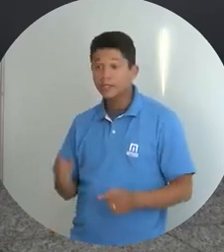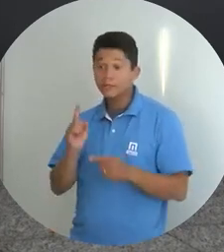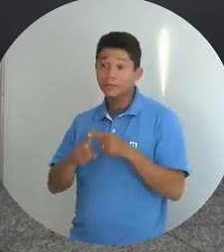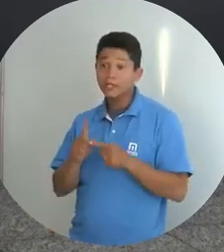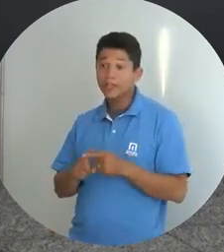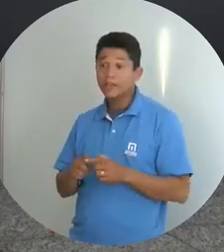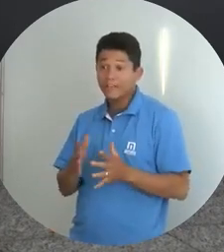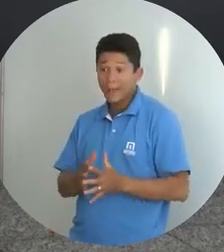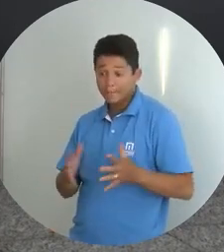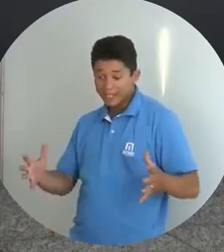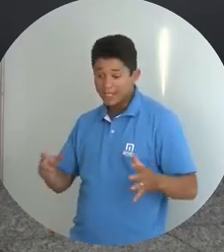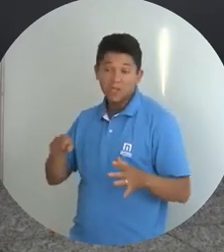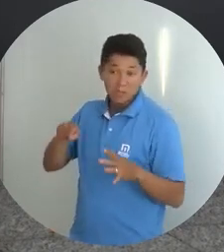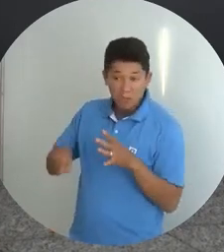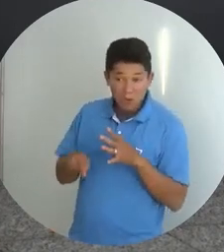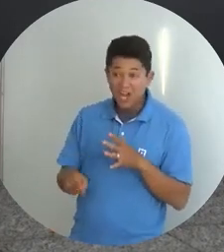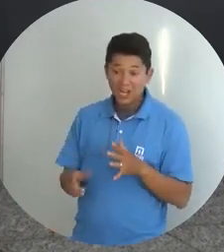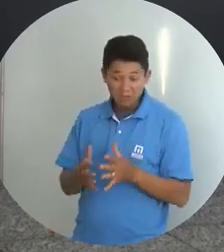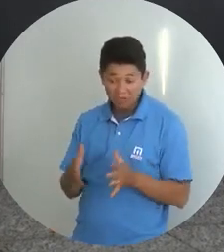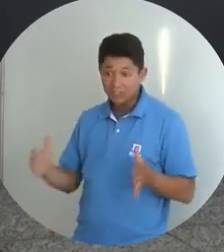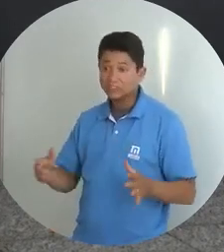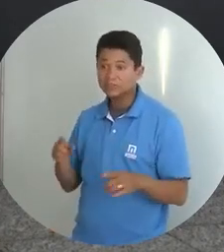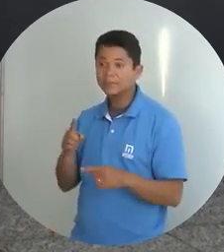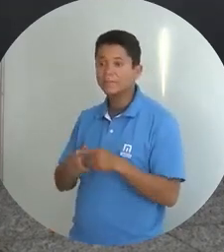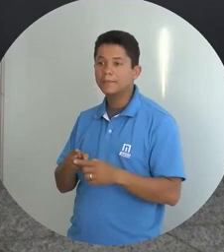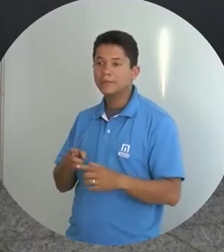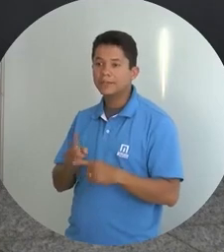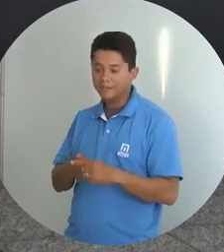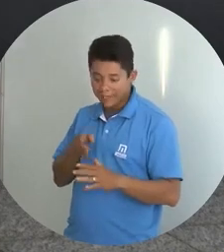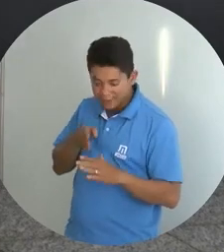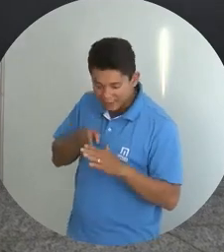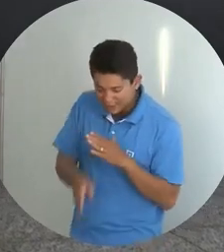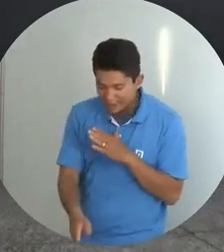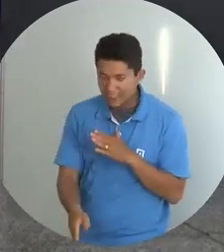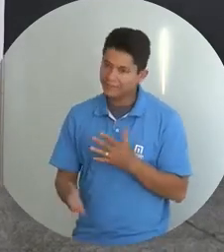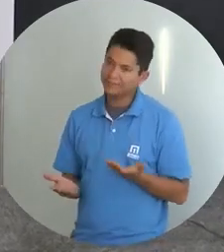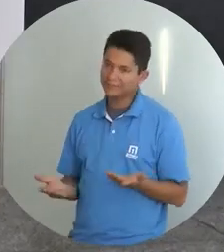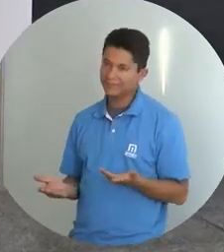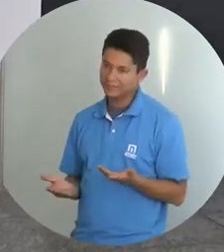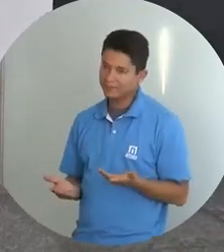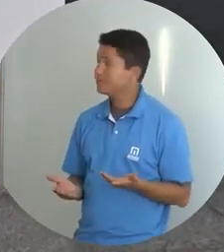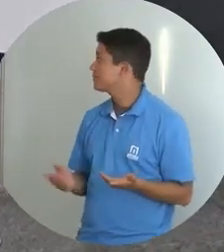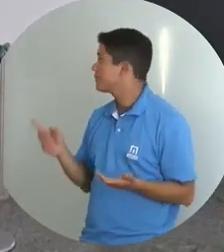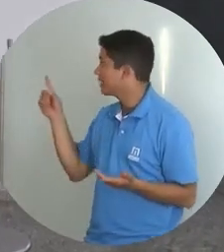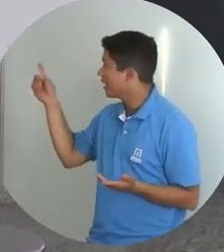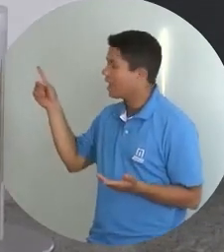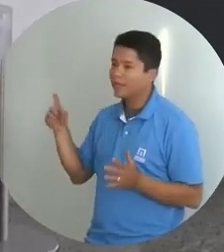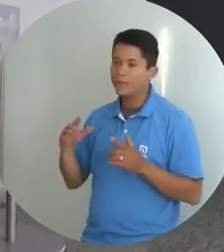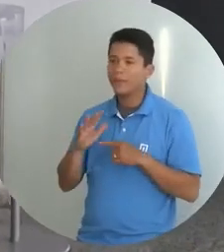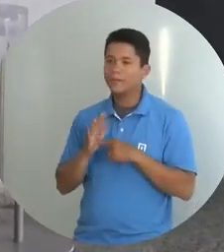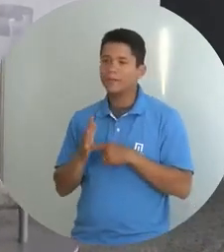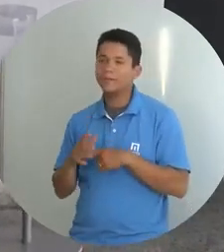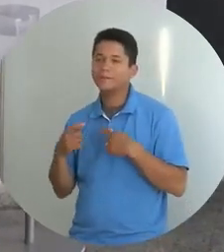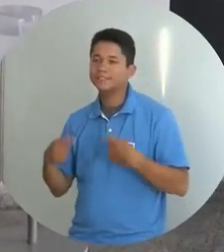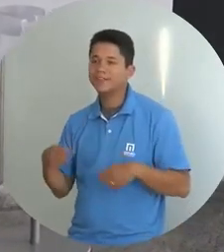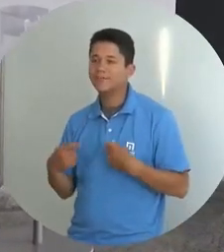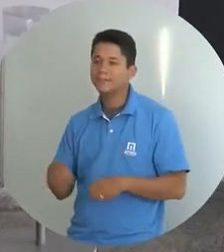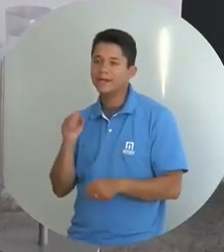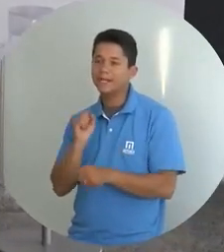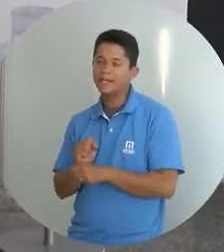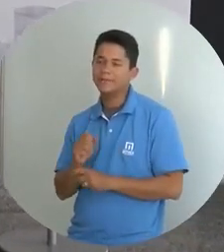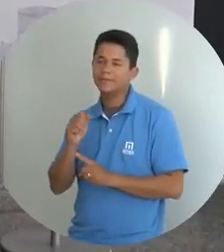para acessar a profundidade que eles queriam da fundação direta, e o equipamento teria que parar por meses para que se